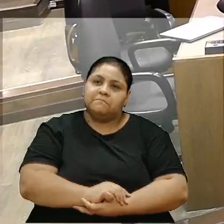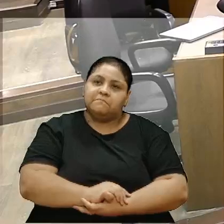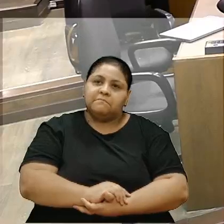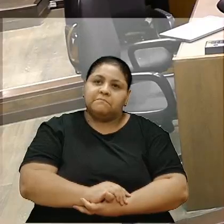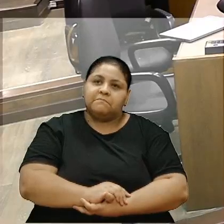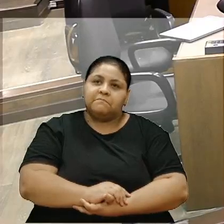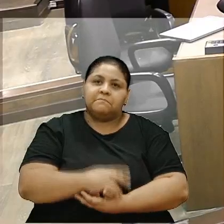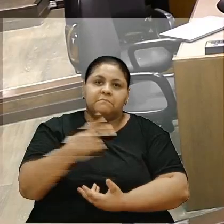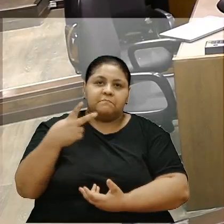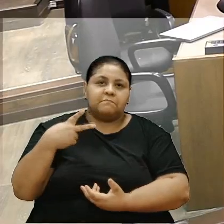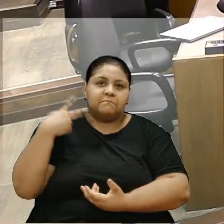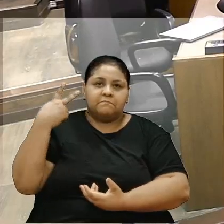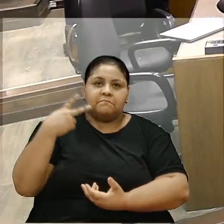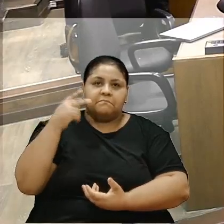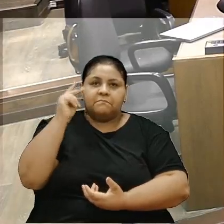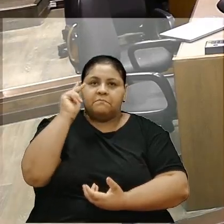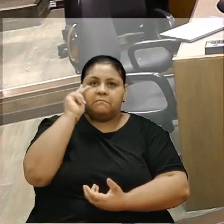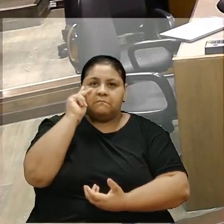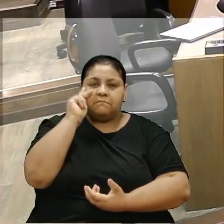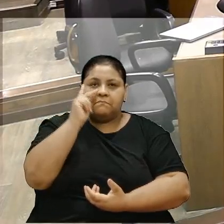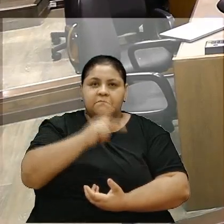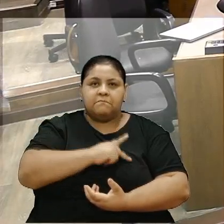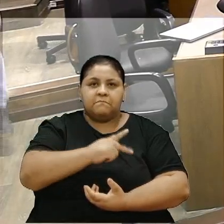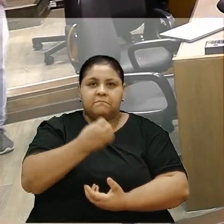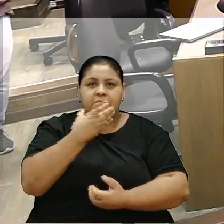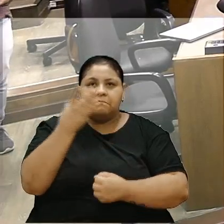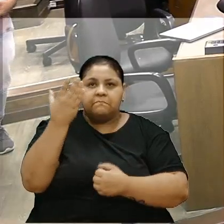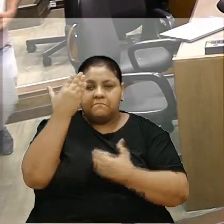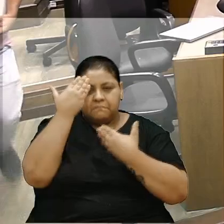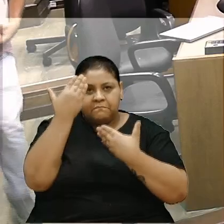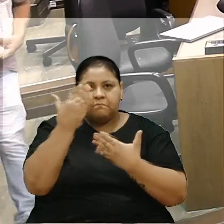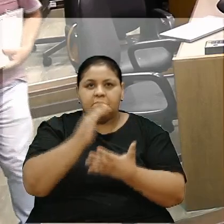Irmão vereador Cláudio Libardi. Presidente, muito obrigado.